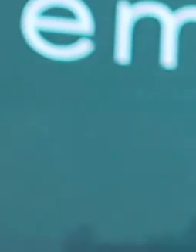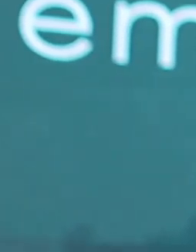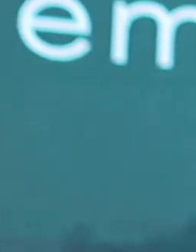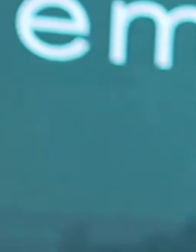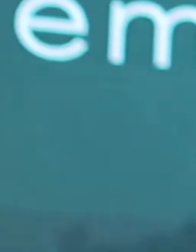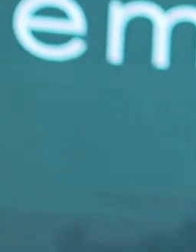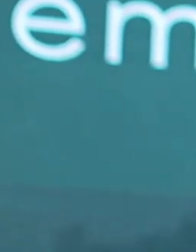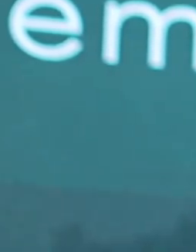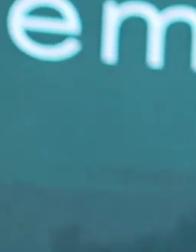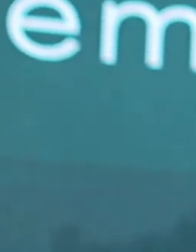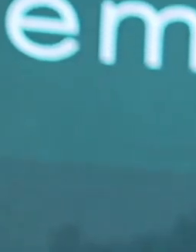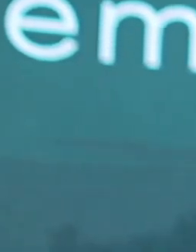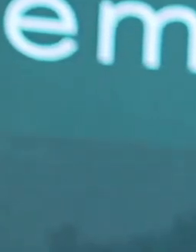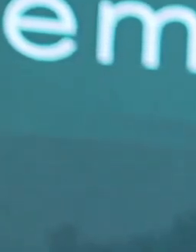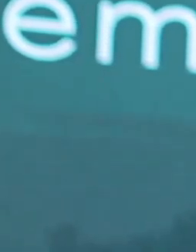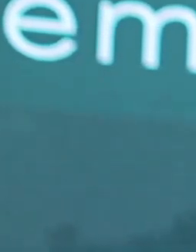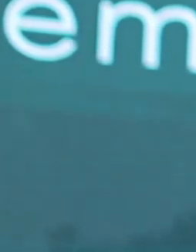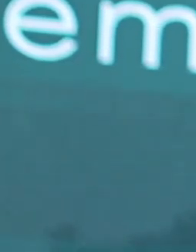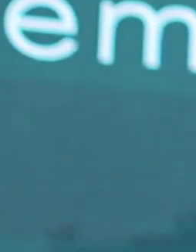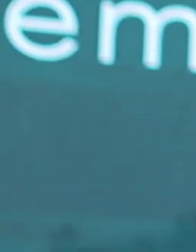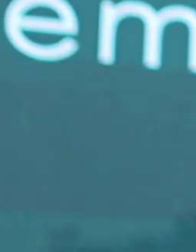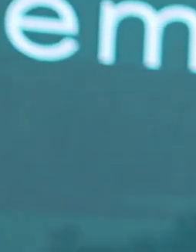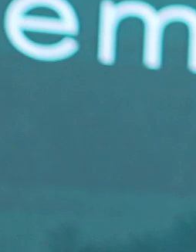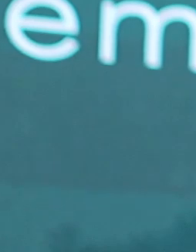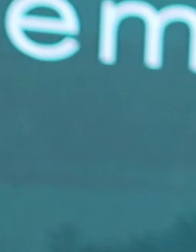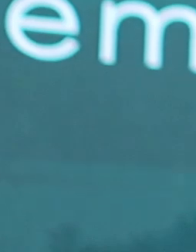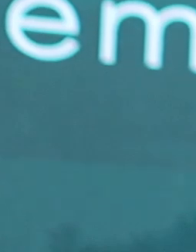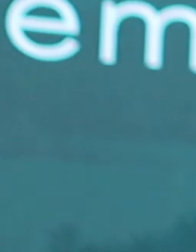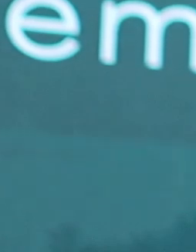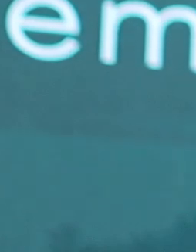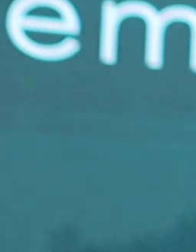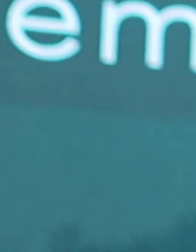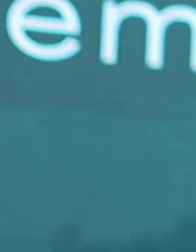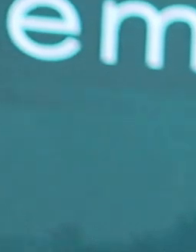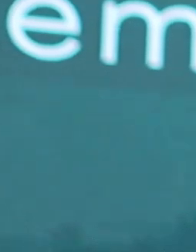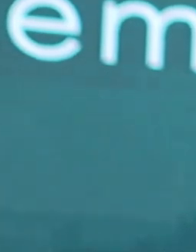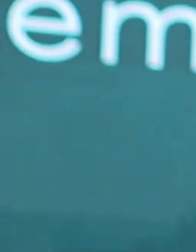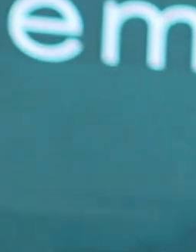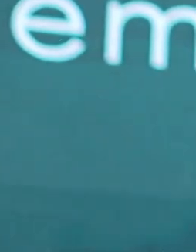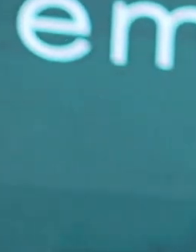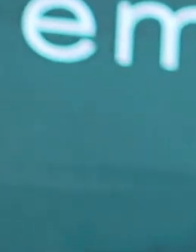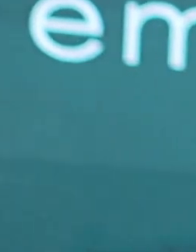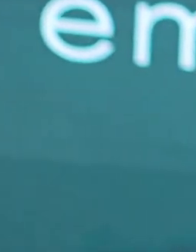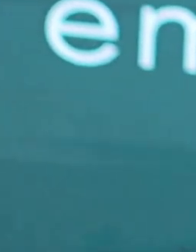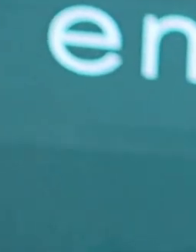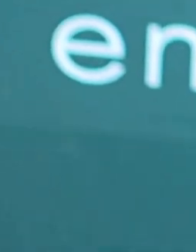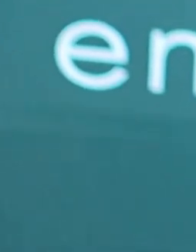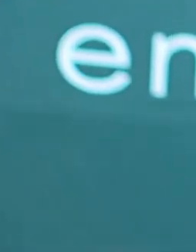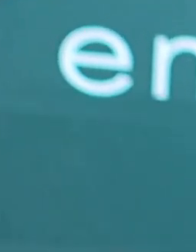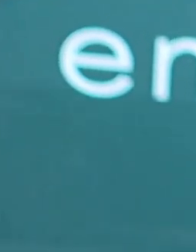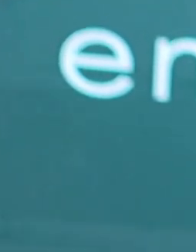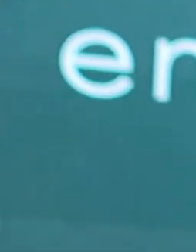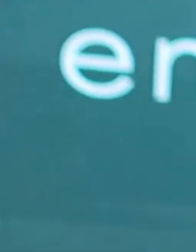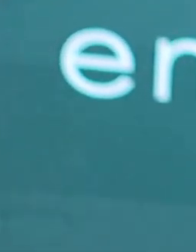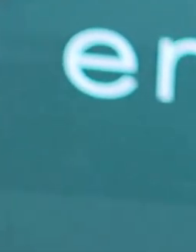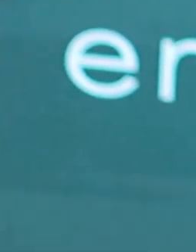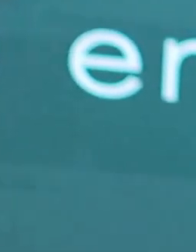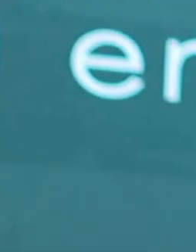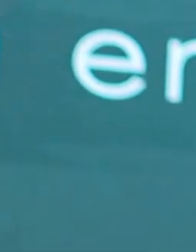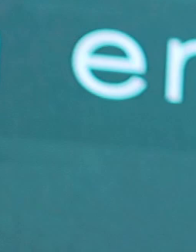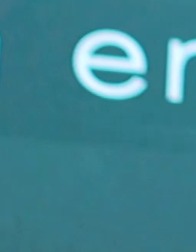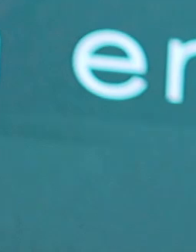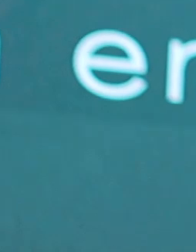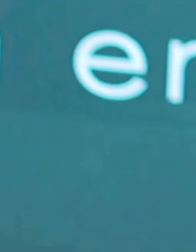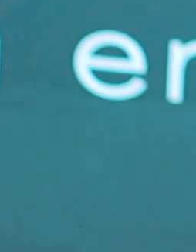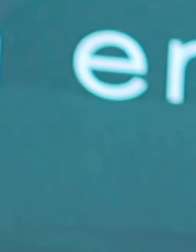começar a se mover, não a partir daquilo que sente, mas a partir daquilo que crê.